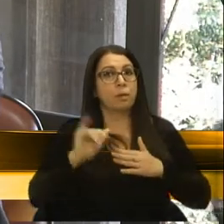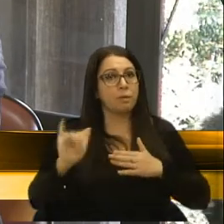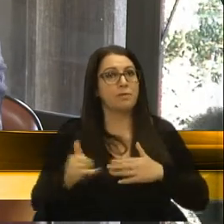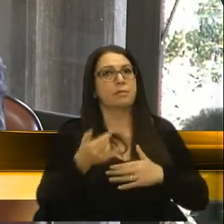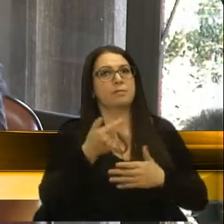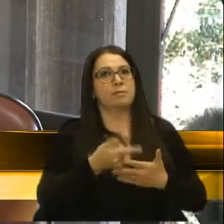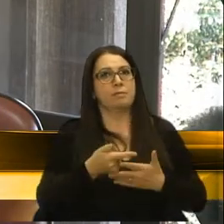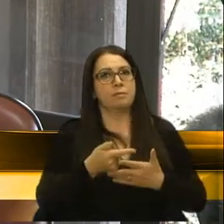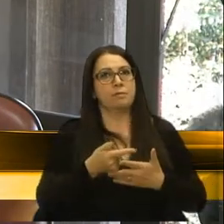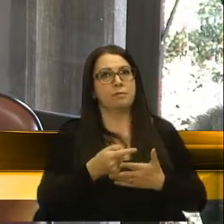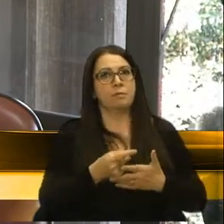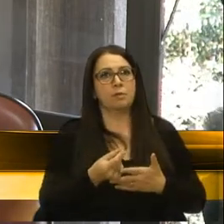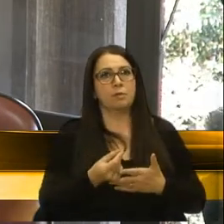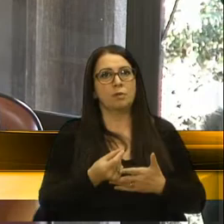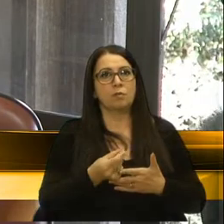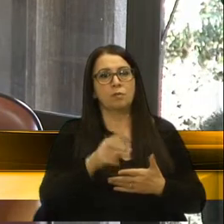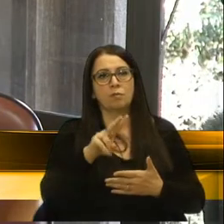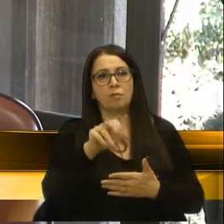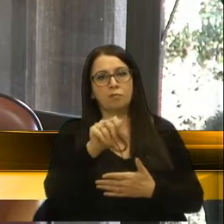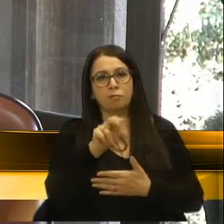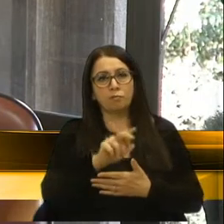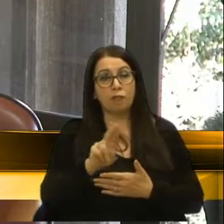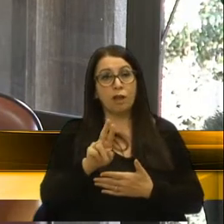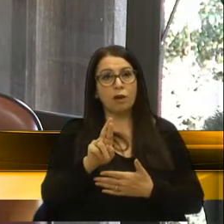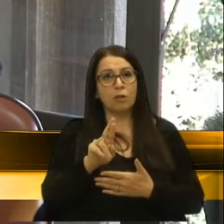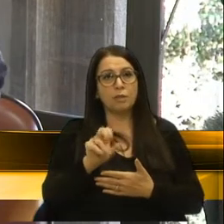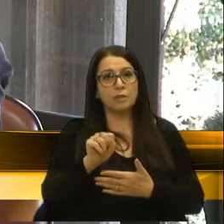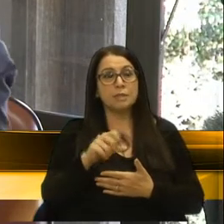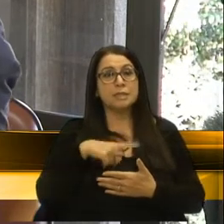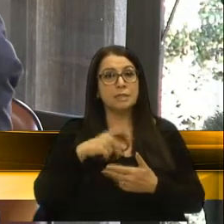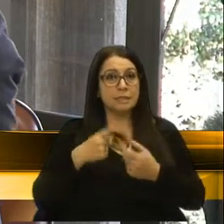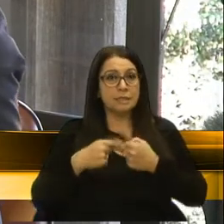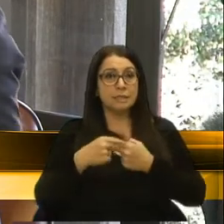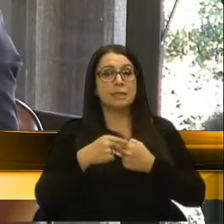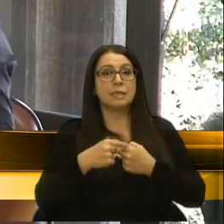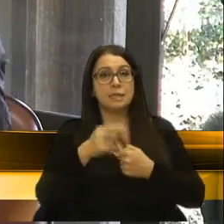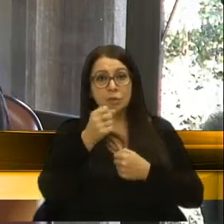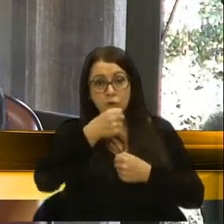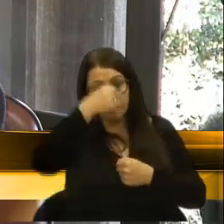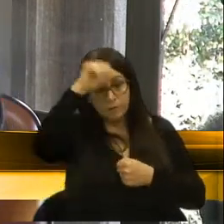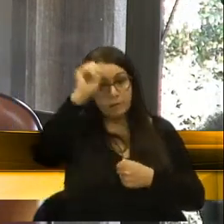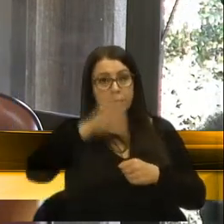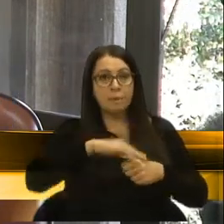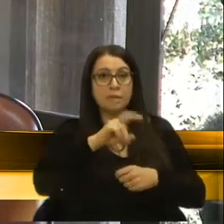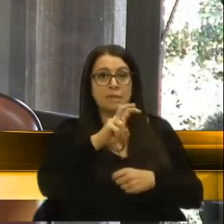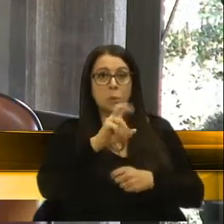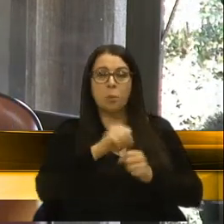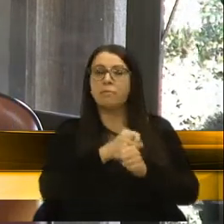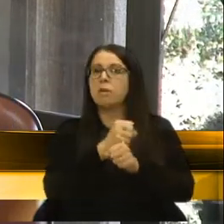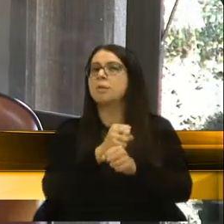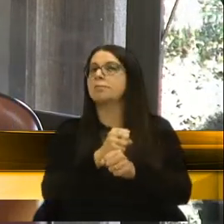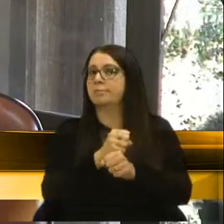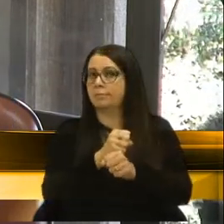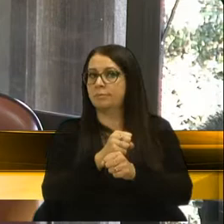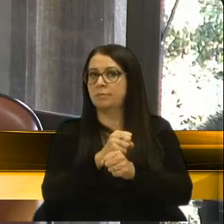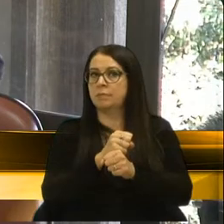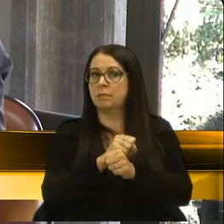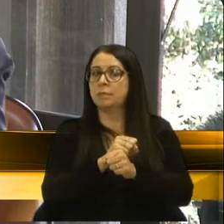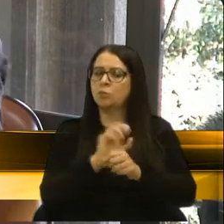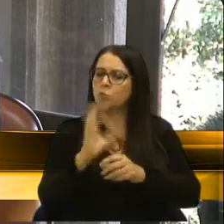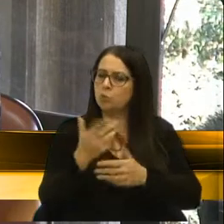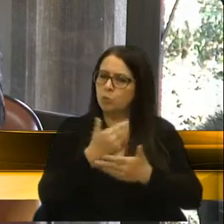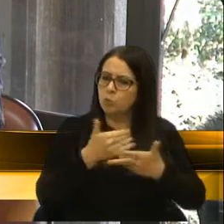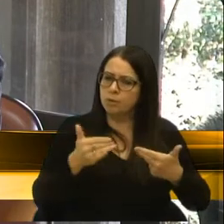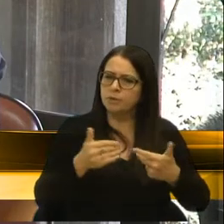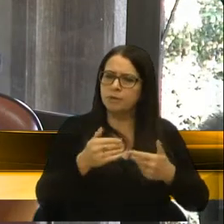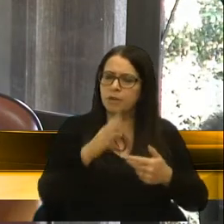aproveitar os valores que nós temos em nossa cidade. A universidade tem mais de 50 anos, né, da produção científica, na